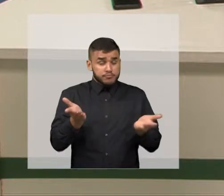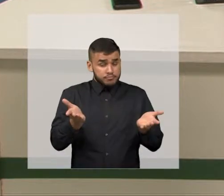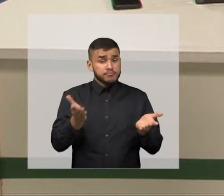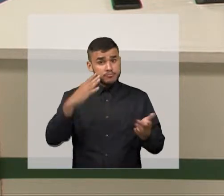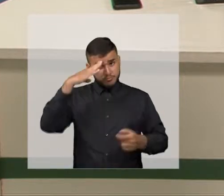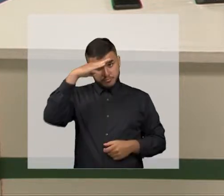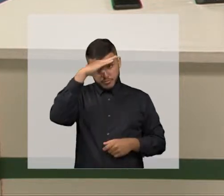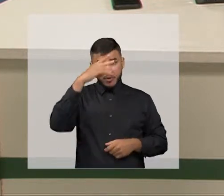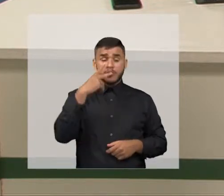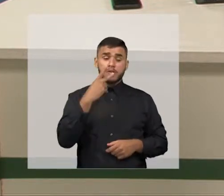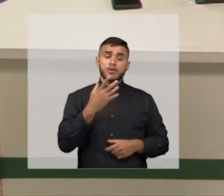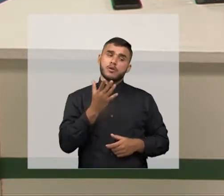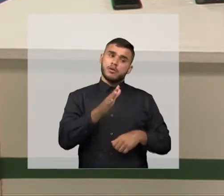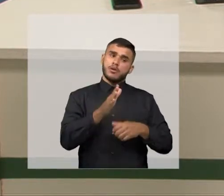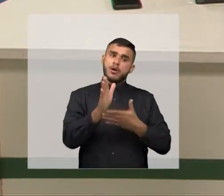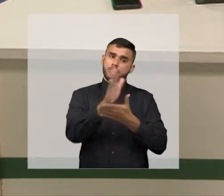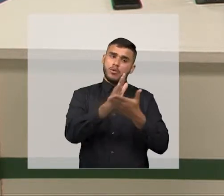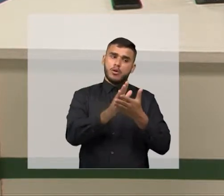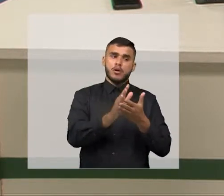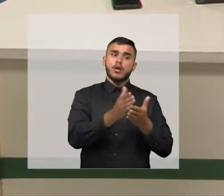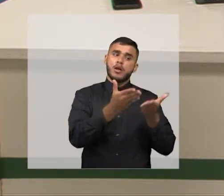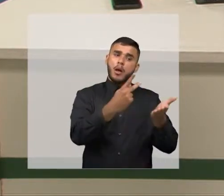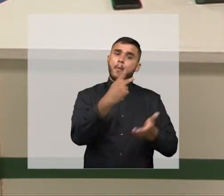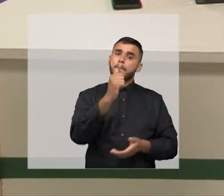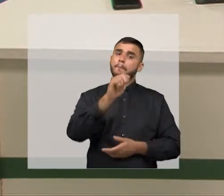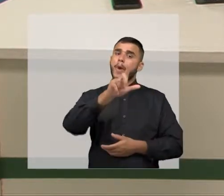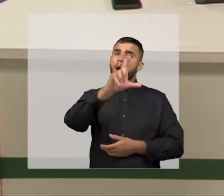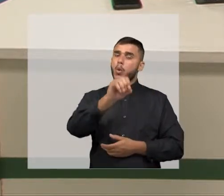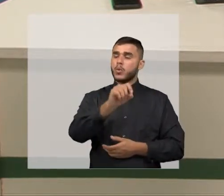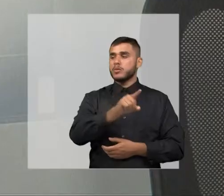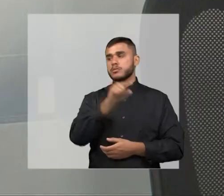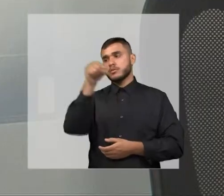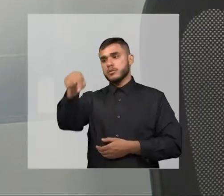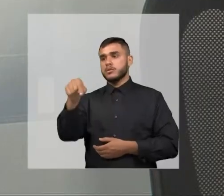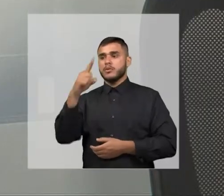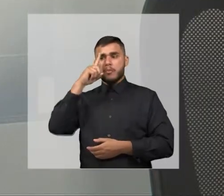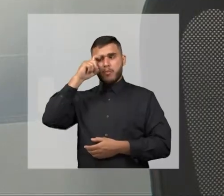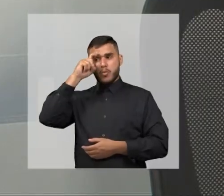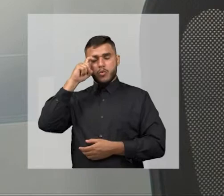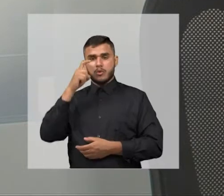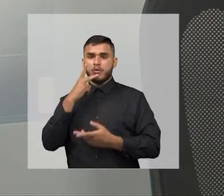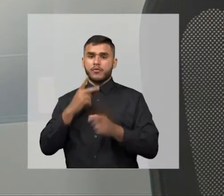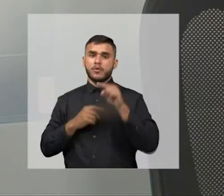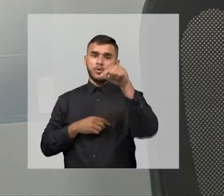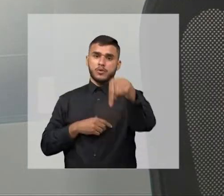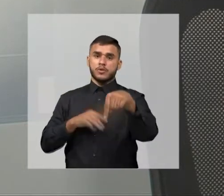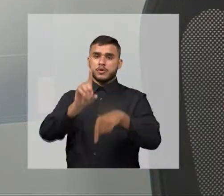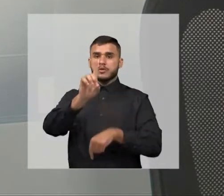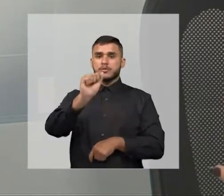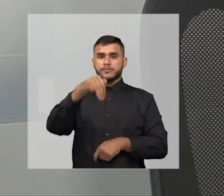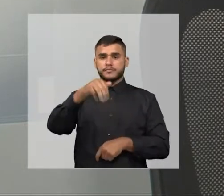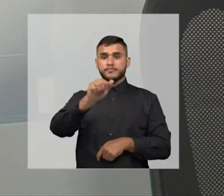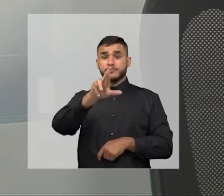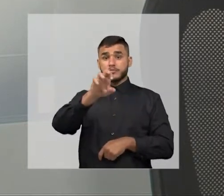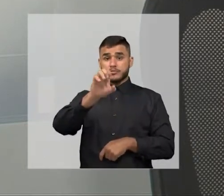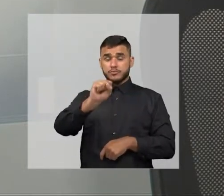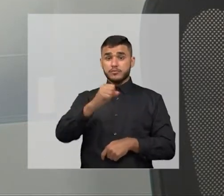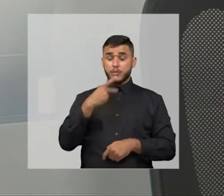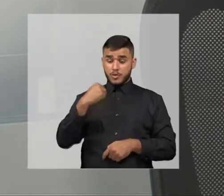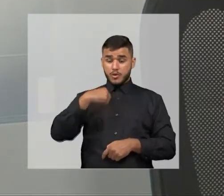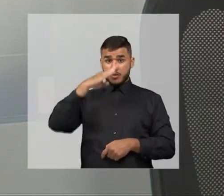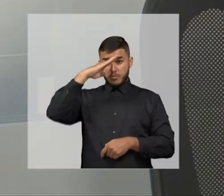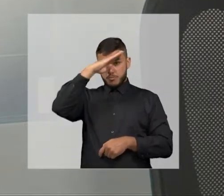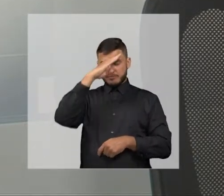Sim, então, uma parte está entregue ao Paulo Guedes, a outra ao Moro, a outra a Damares, e ele mesmo não entende muito de coisa